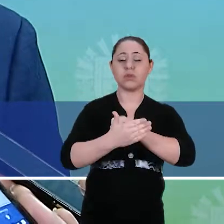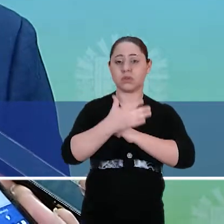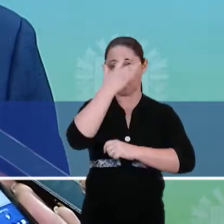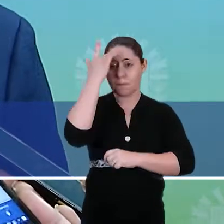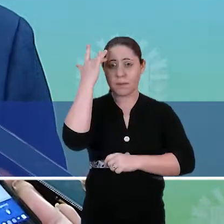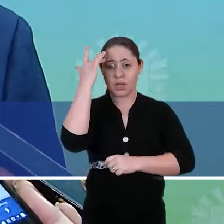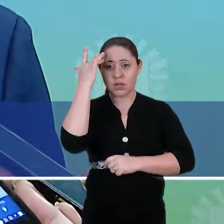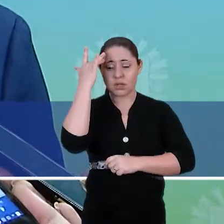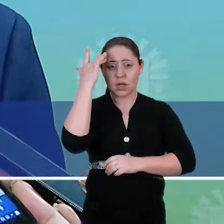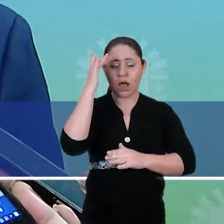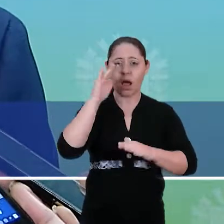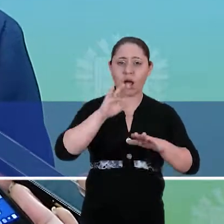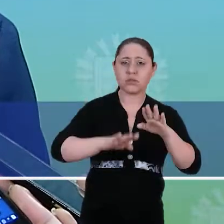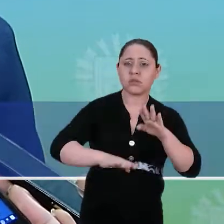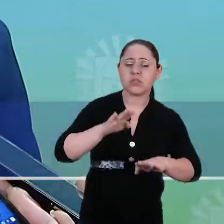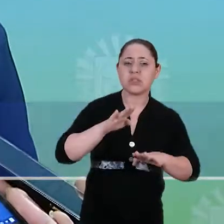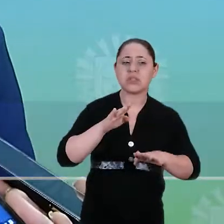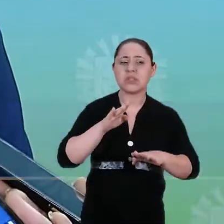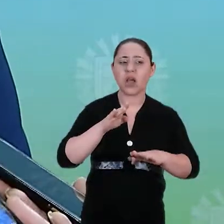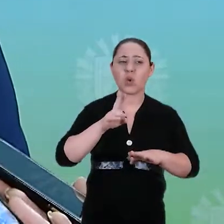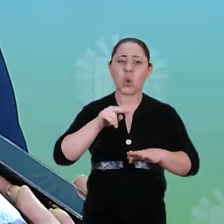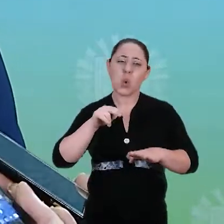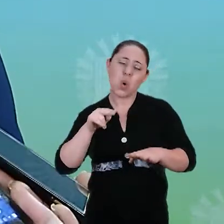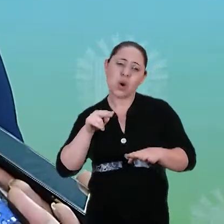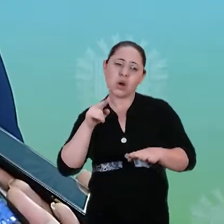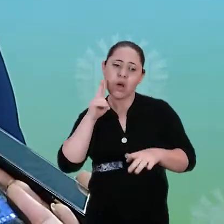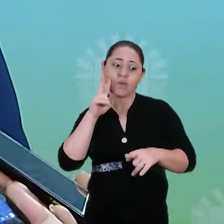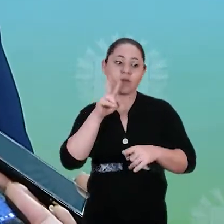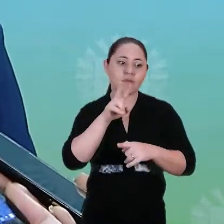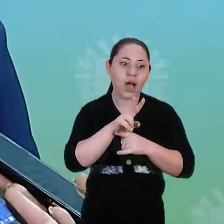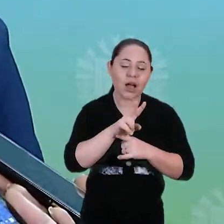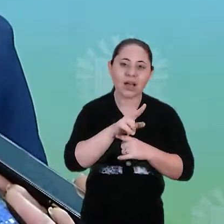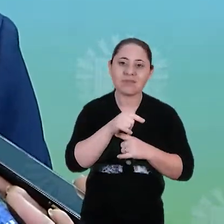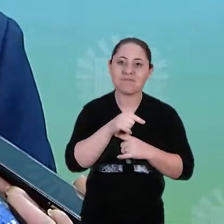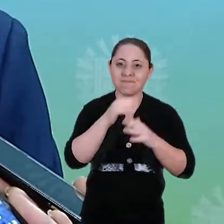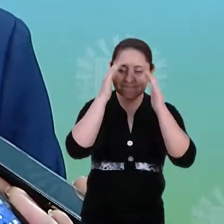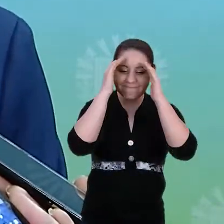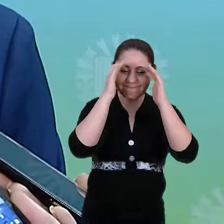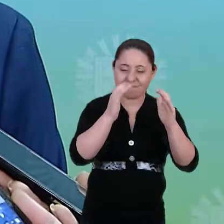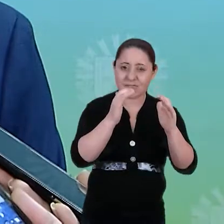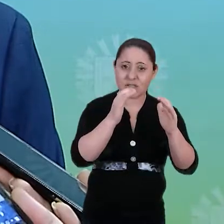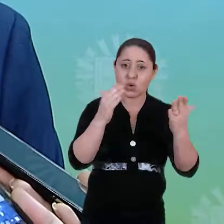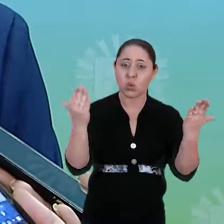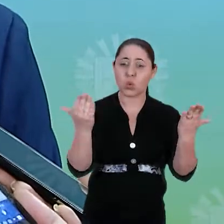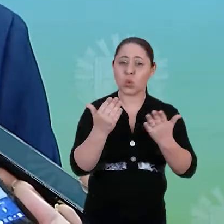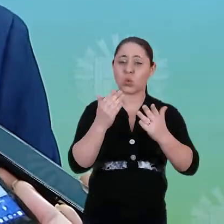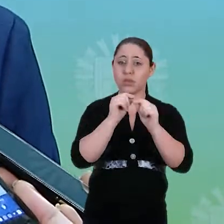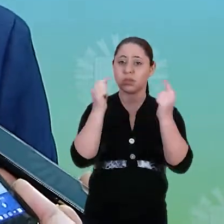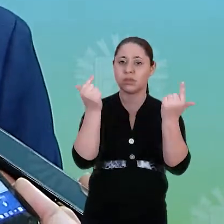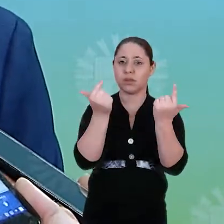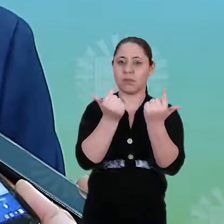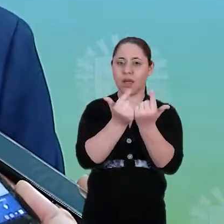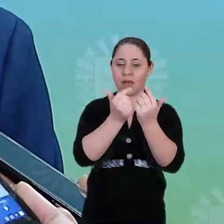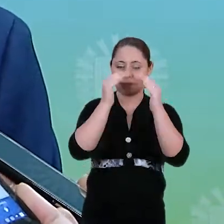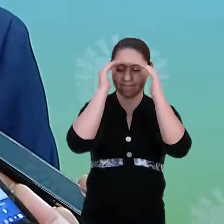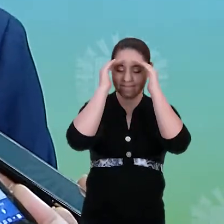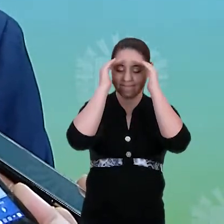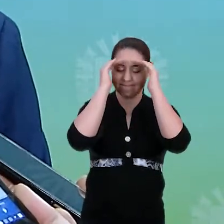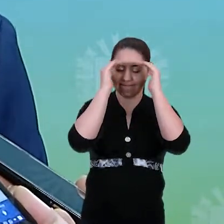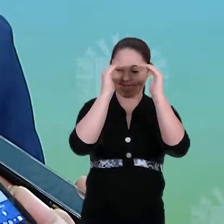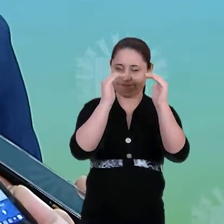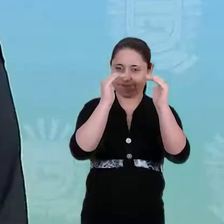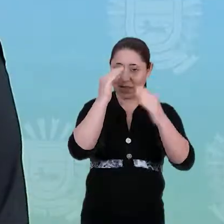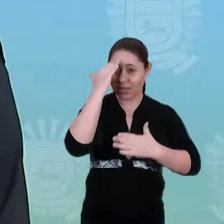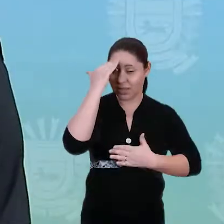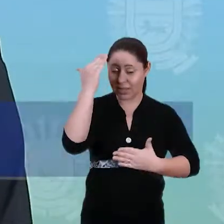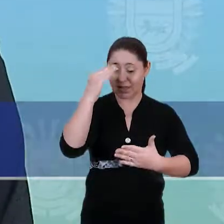das pessoas e nem sempre são reconhecidos. E hoje aqui a Assembleia presta essa grande